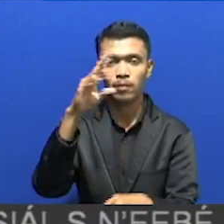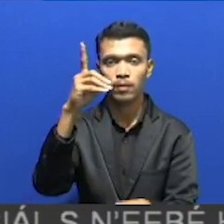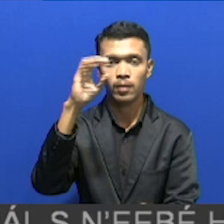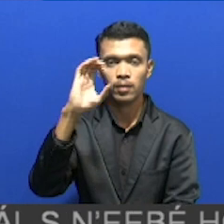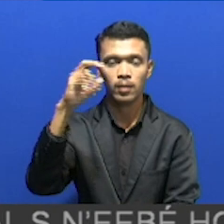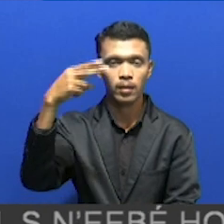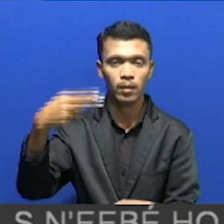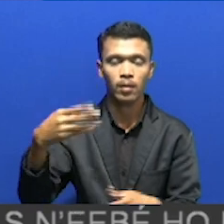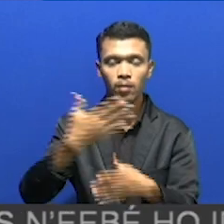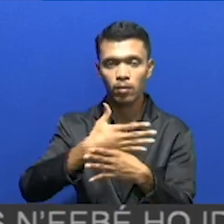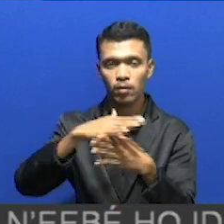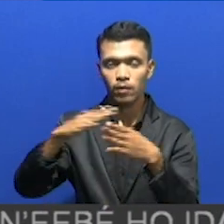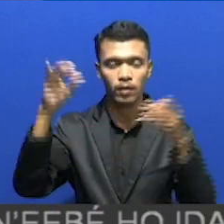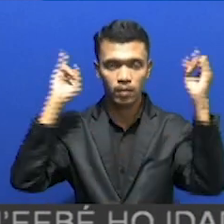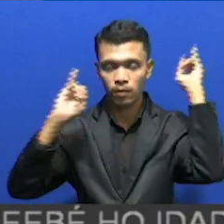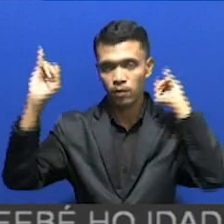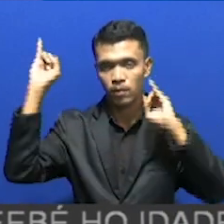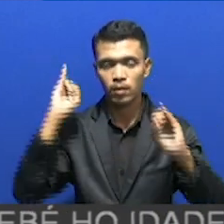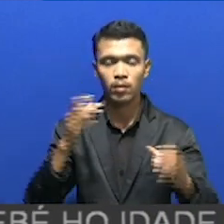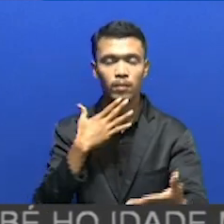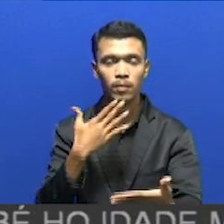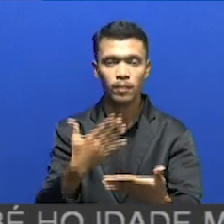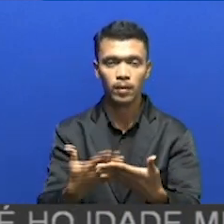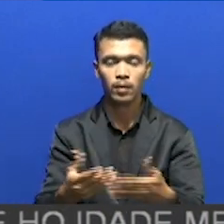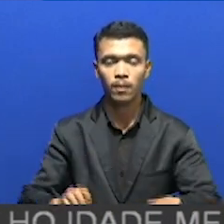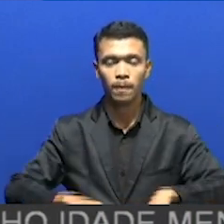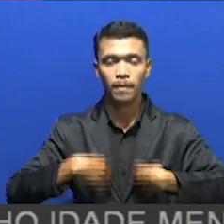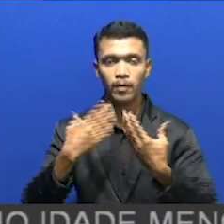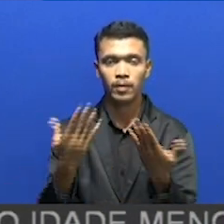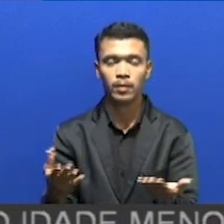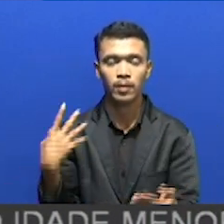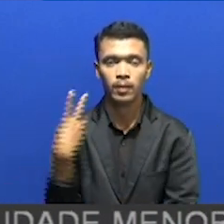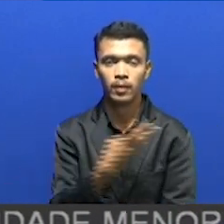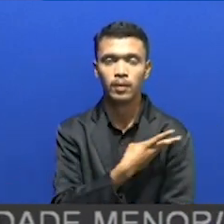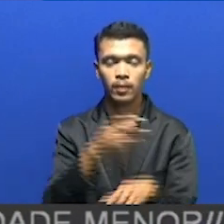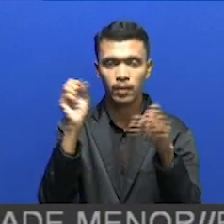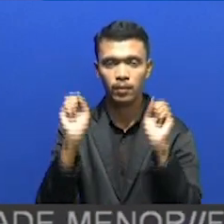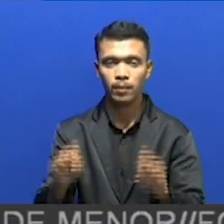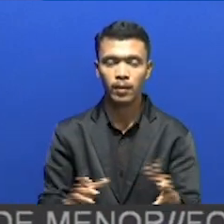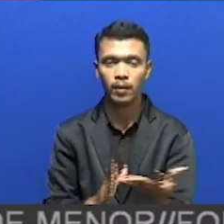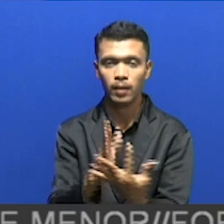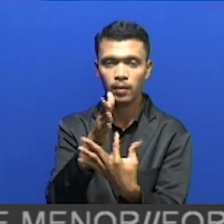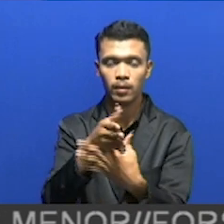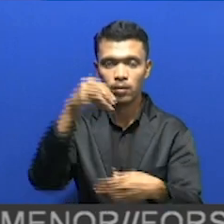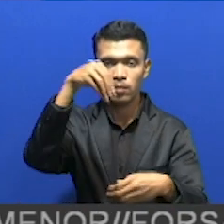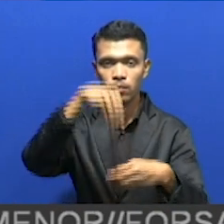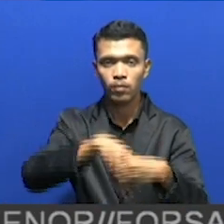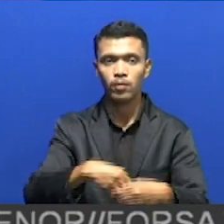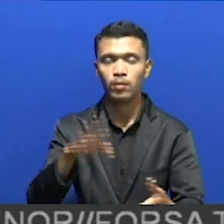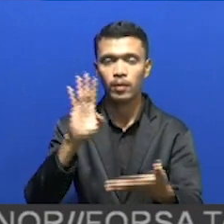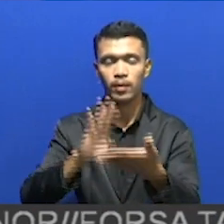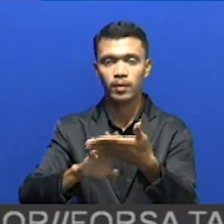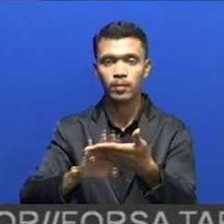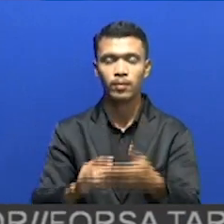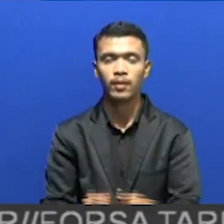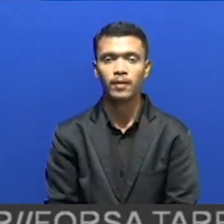Libele, faça informação, detalhe. Pensar, aqui também dá acesso à bolsa de estudo. Cari caminha